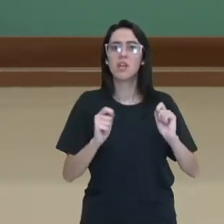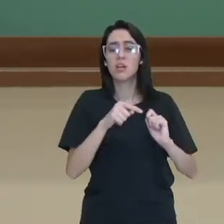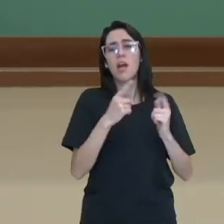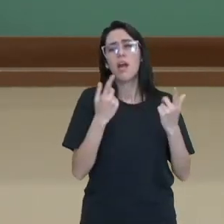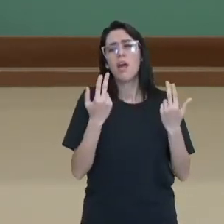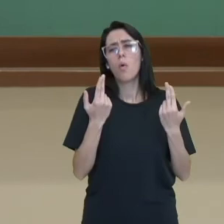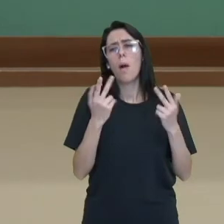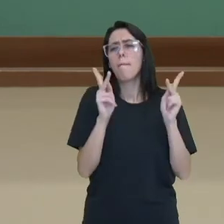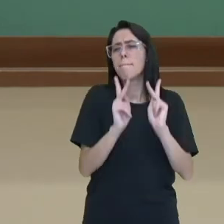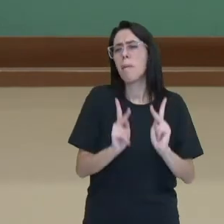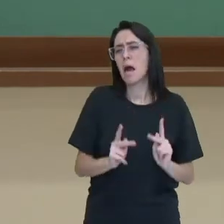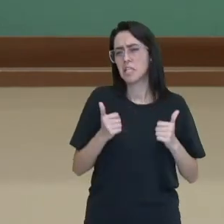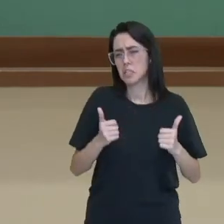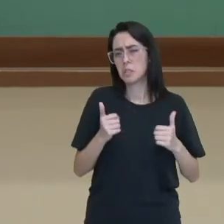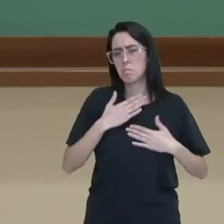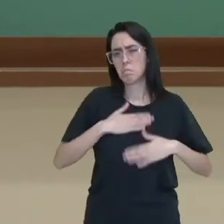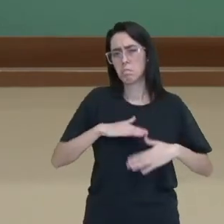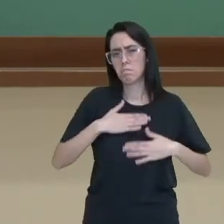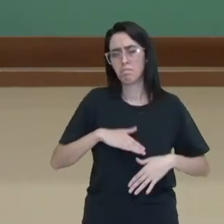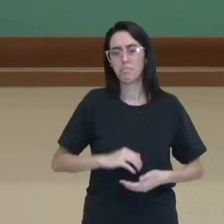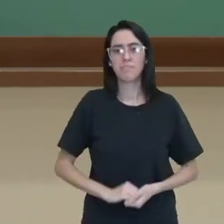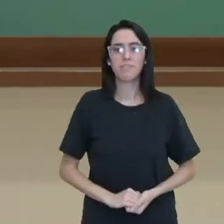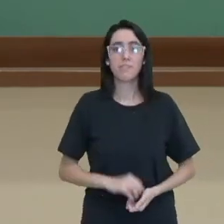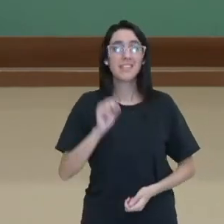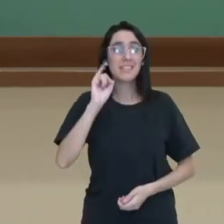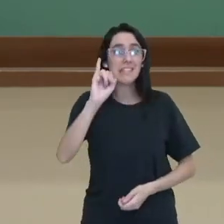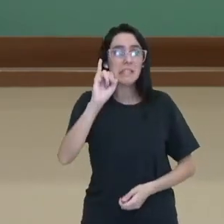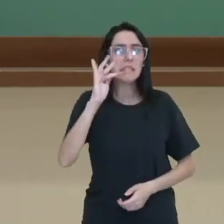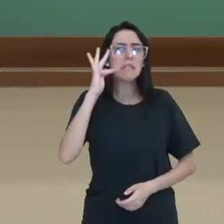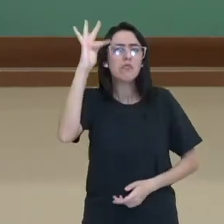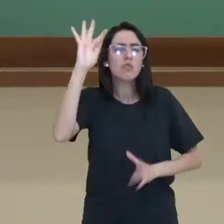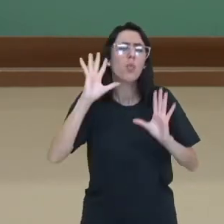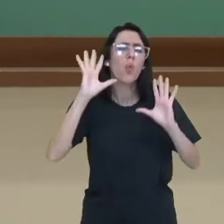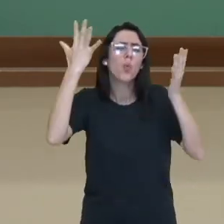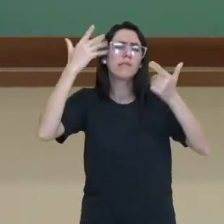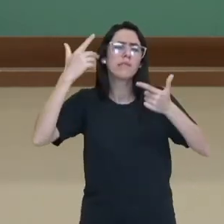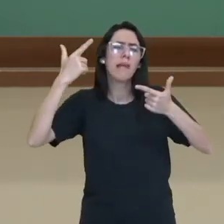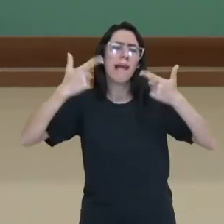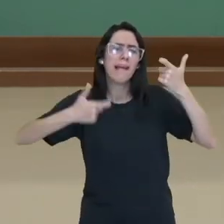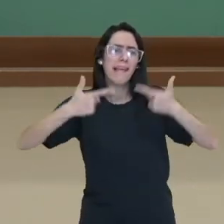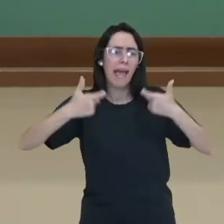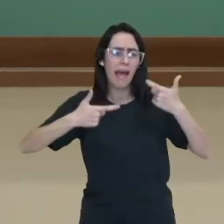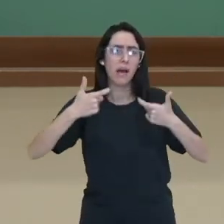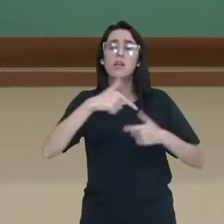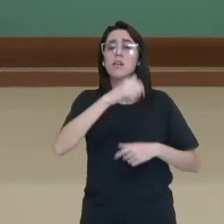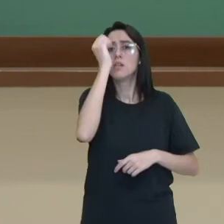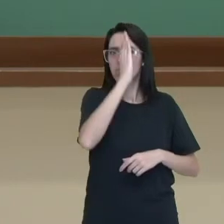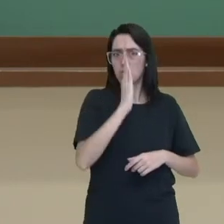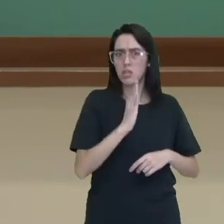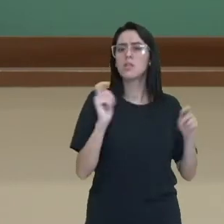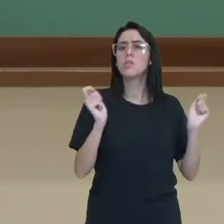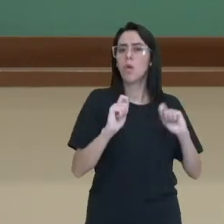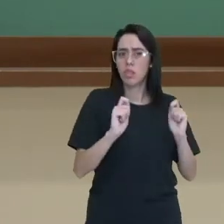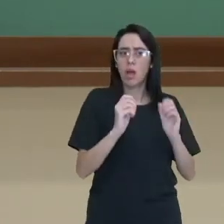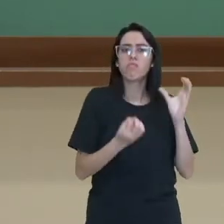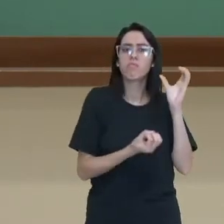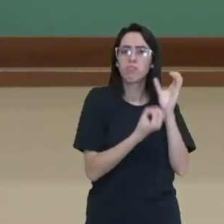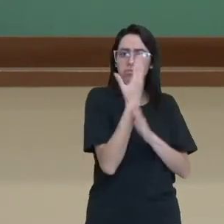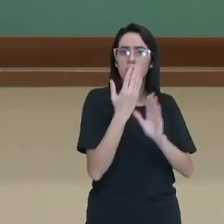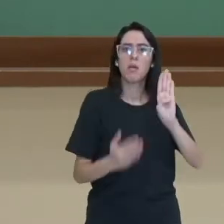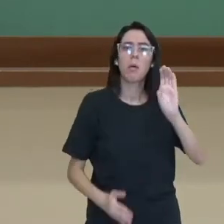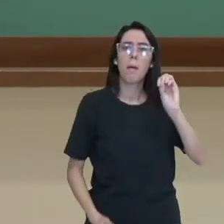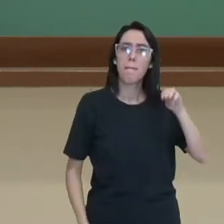pacífica. Em caso de guerra, o Brasil até teria condição de criar armas